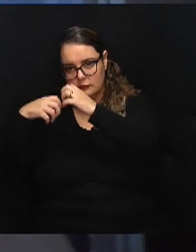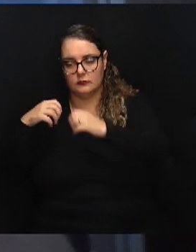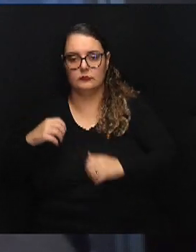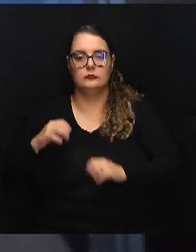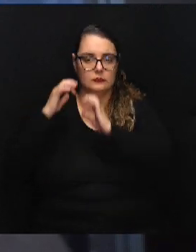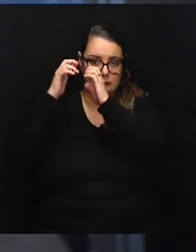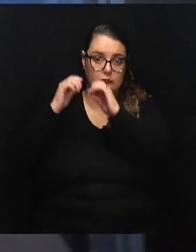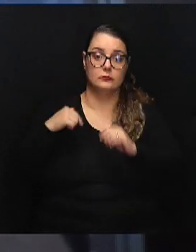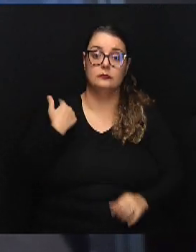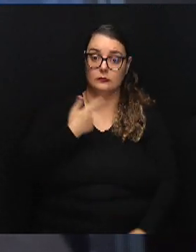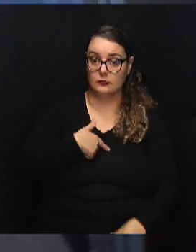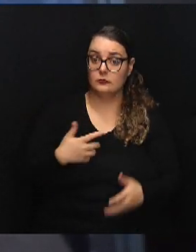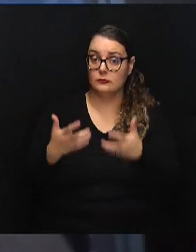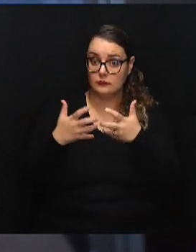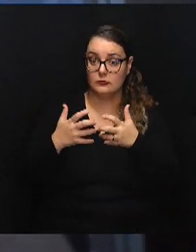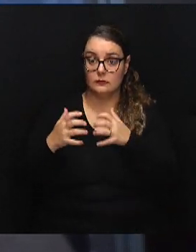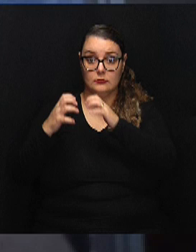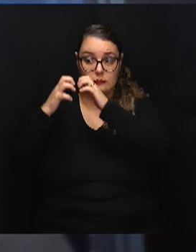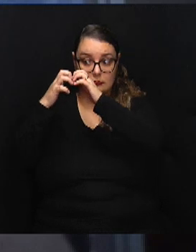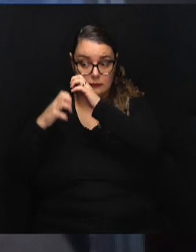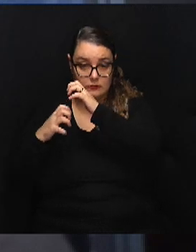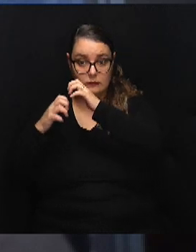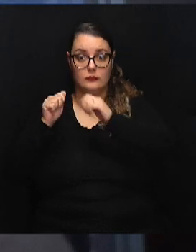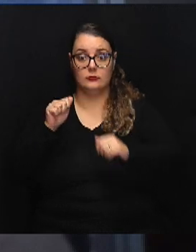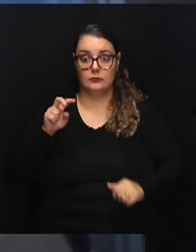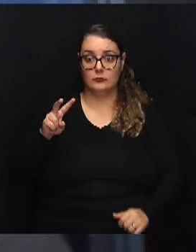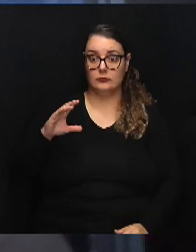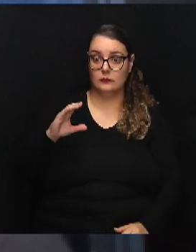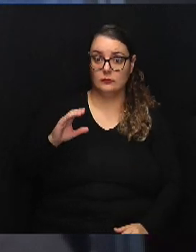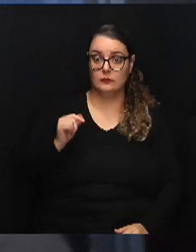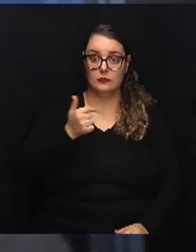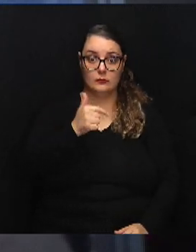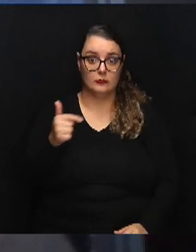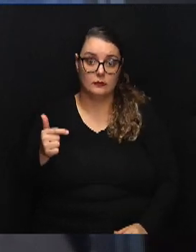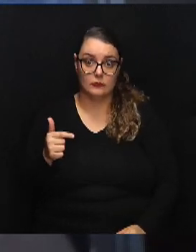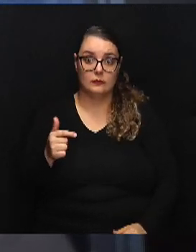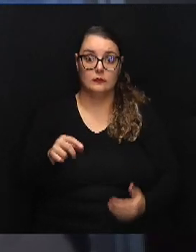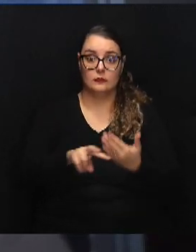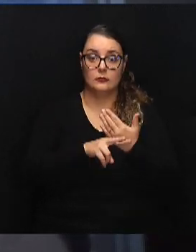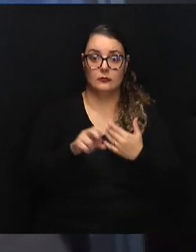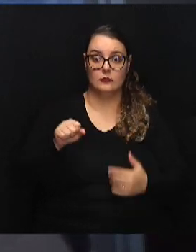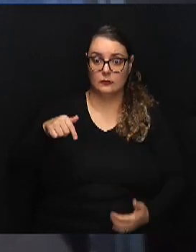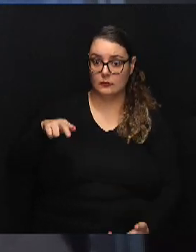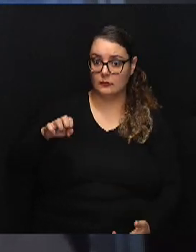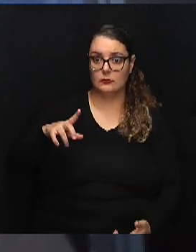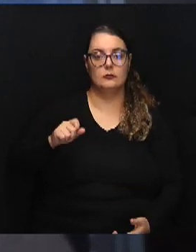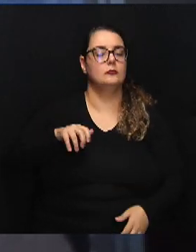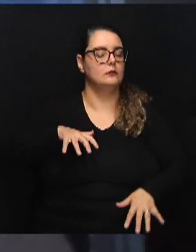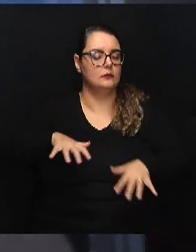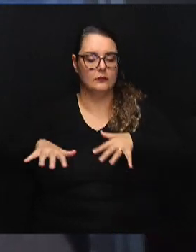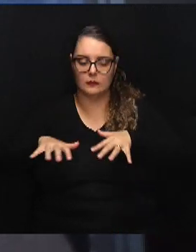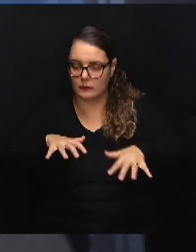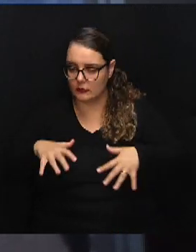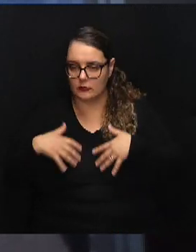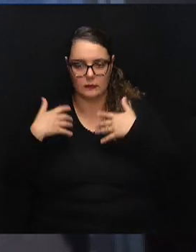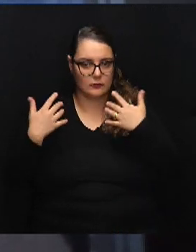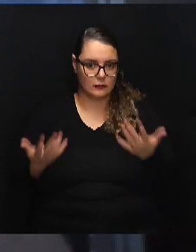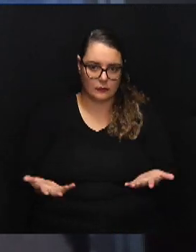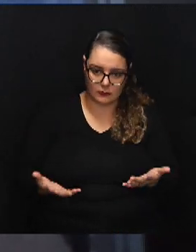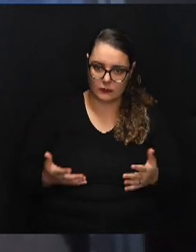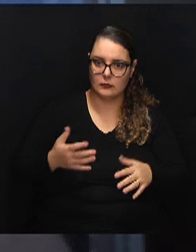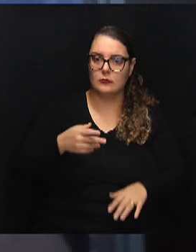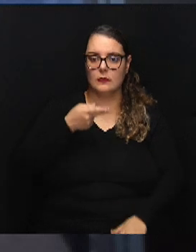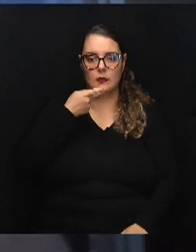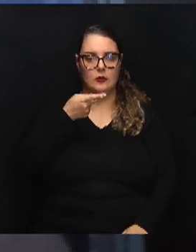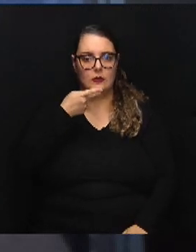que a gente quer no AVC é que essa pessoa não fique com nenhuma sequela, seja motora, seja de